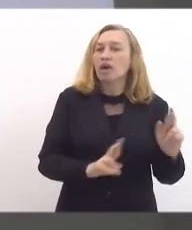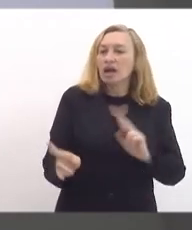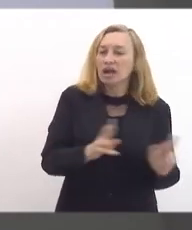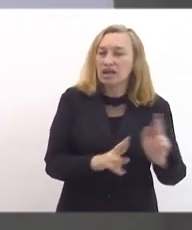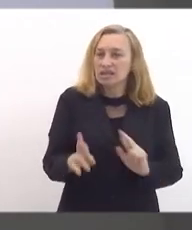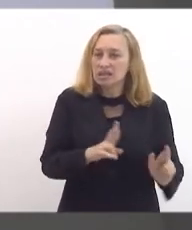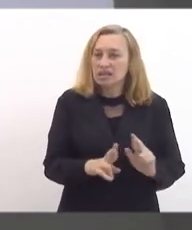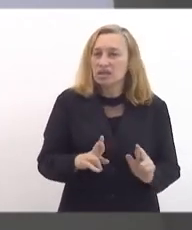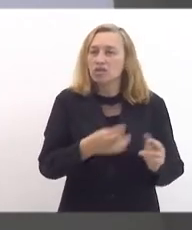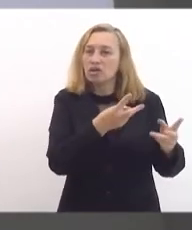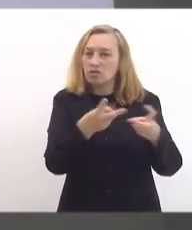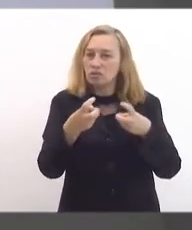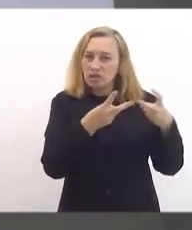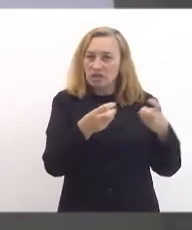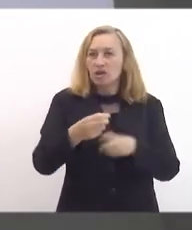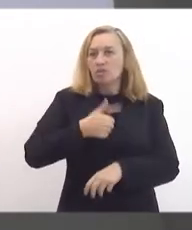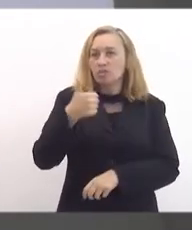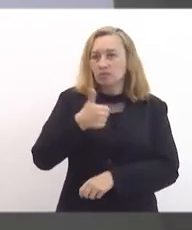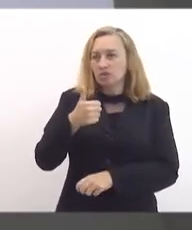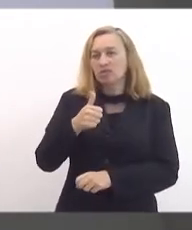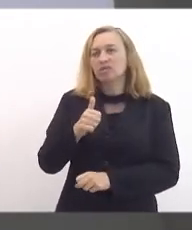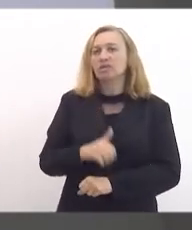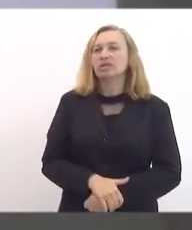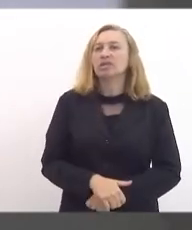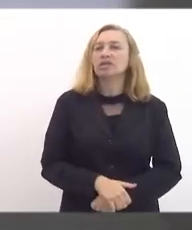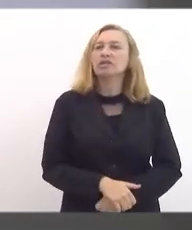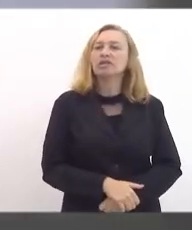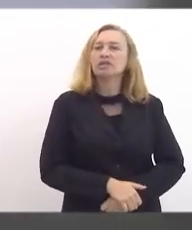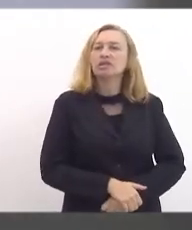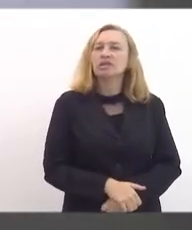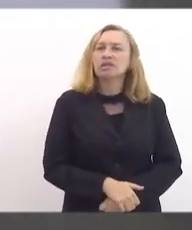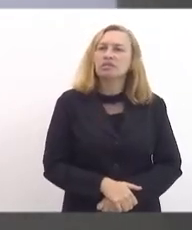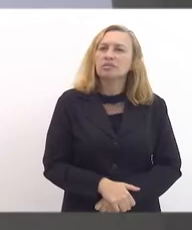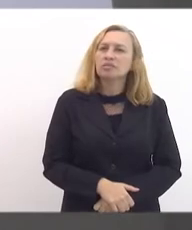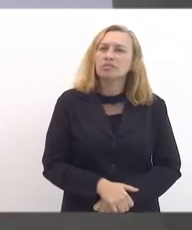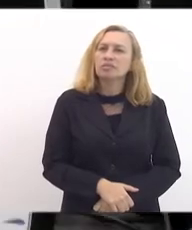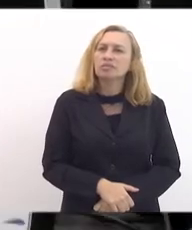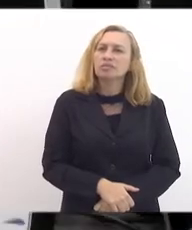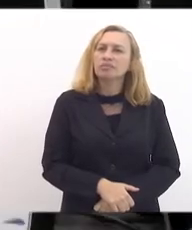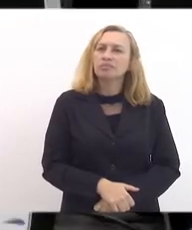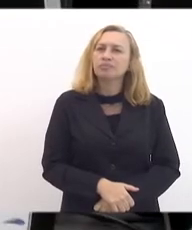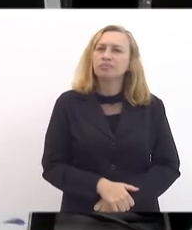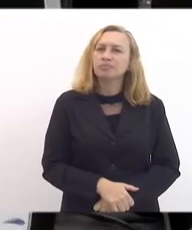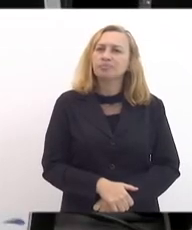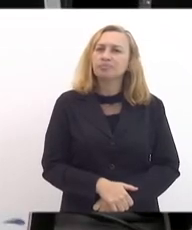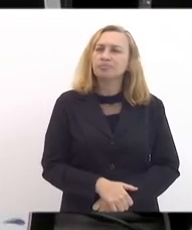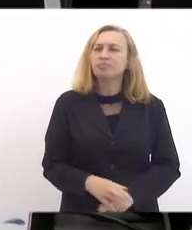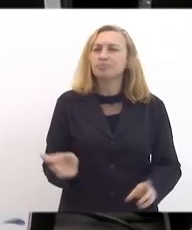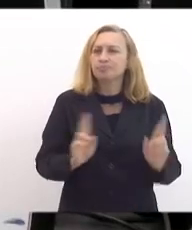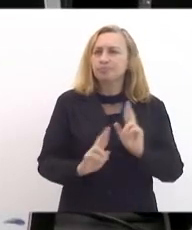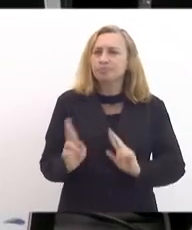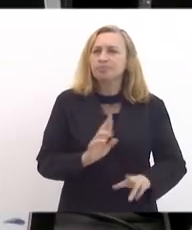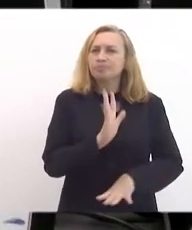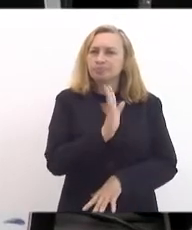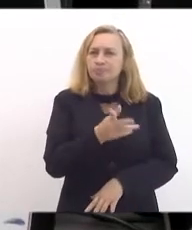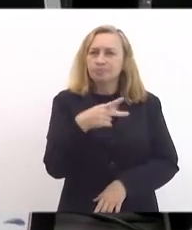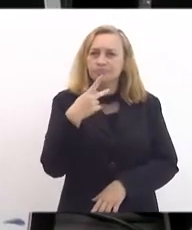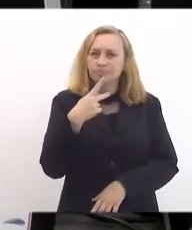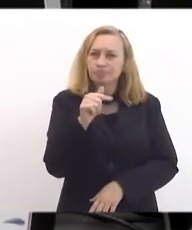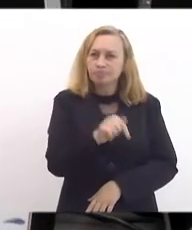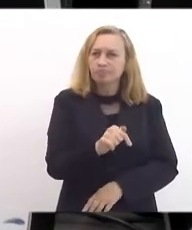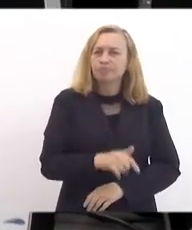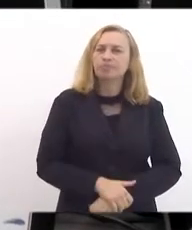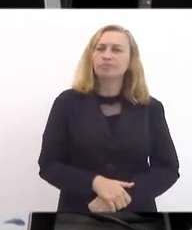as primeiras observações que a gente faz E são essas né É em relação ao ponto que já foi colocado